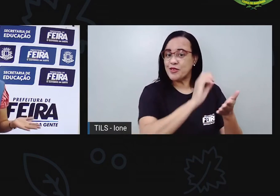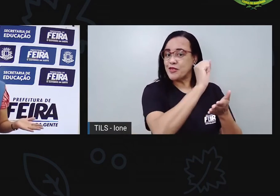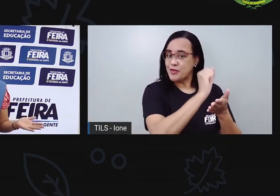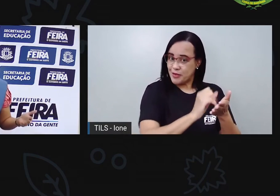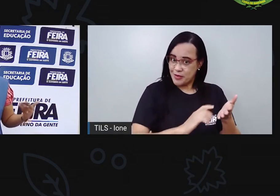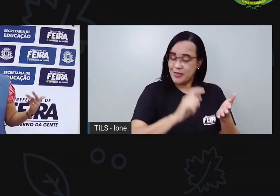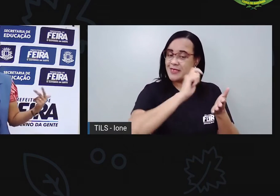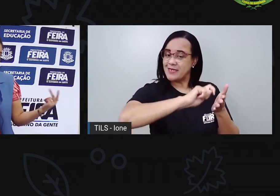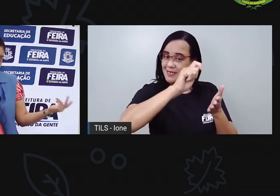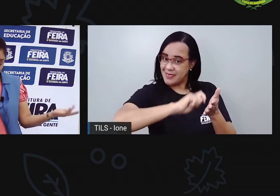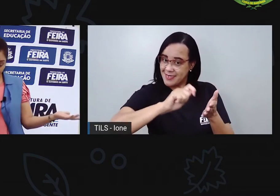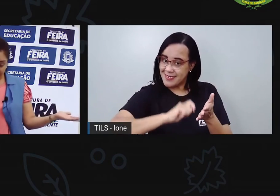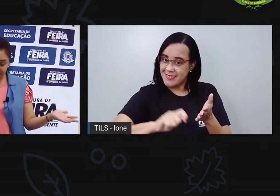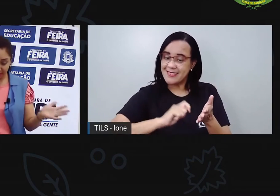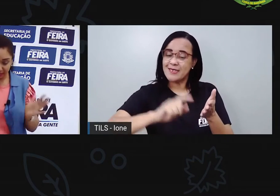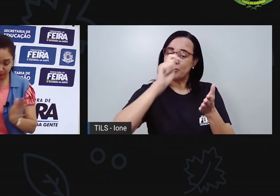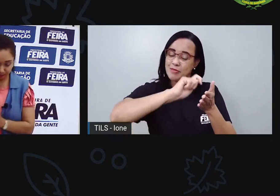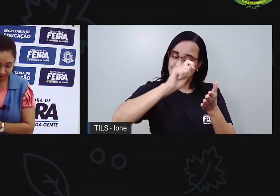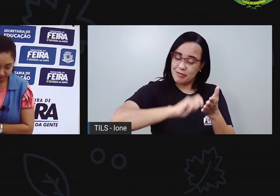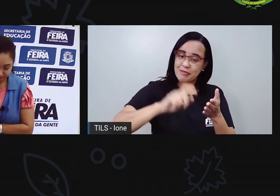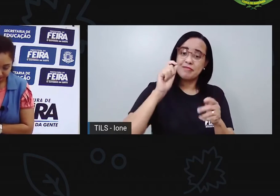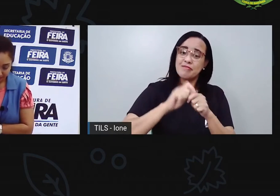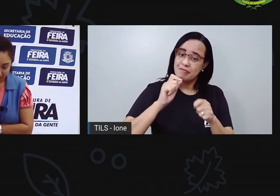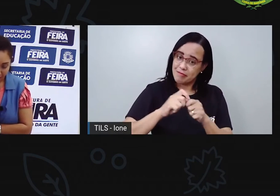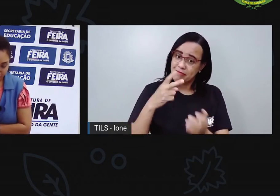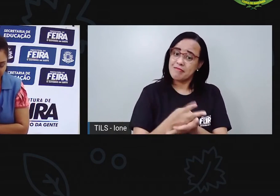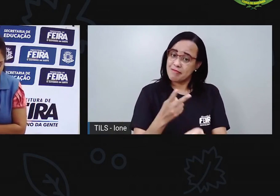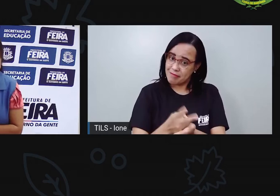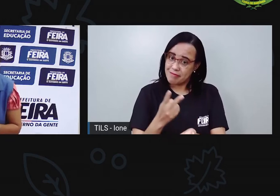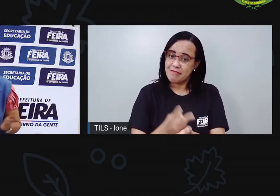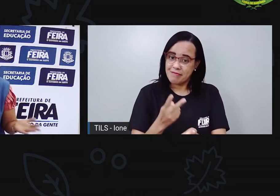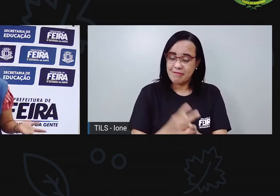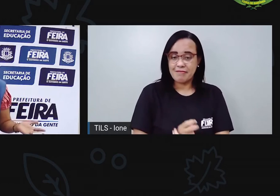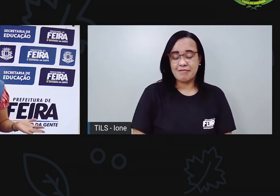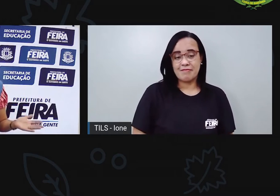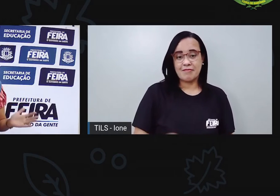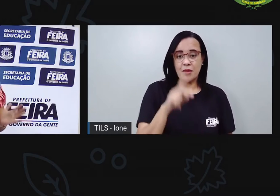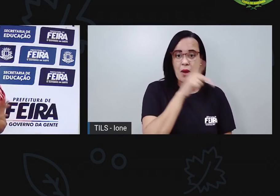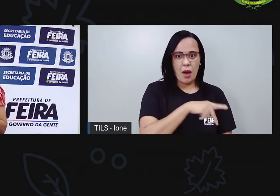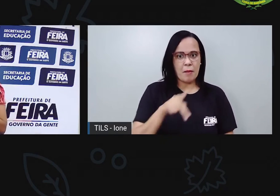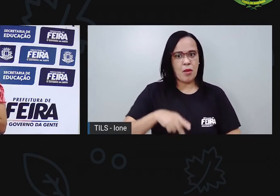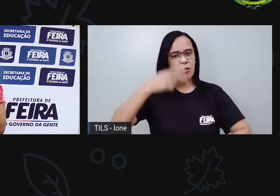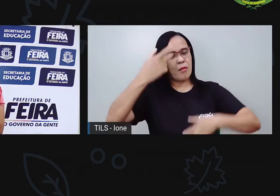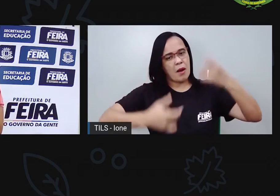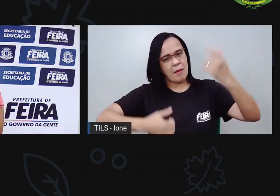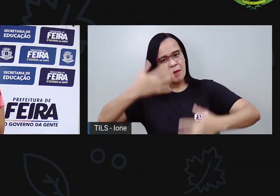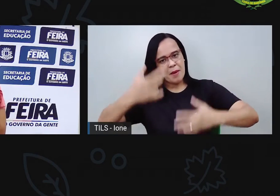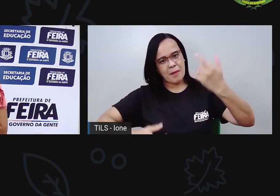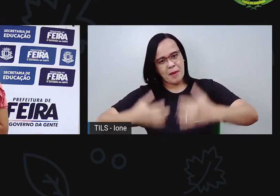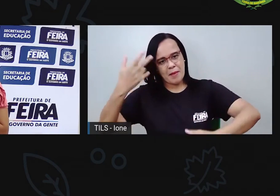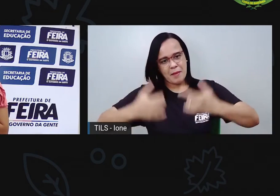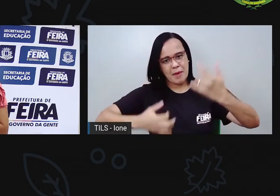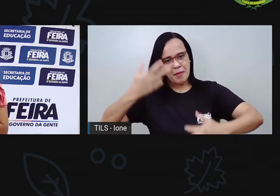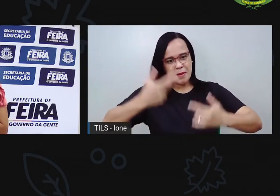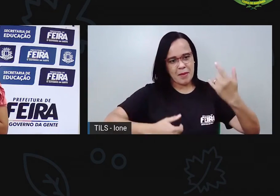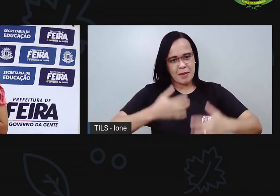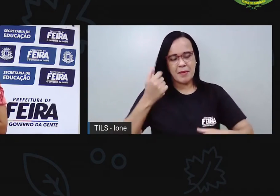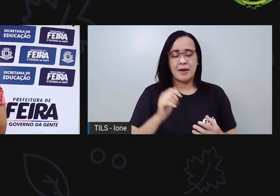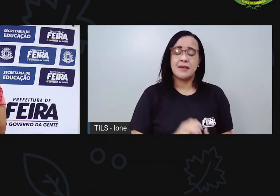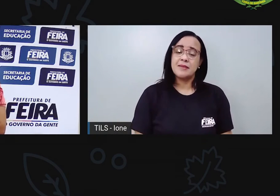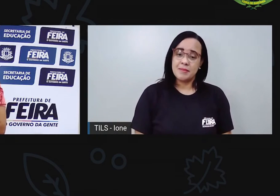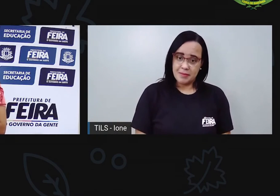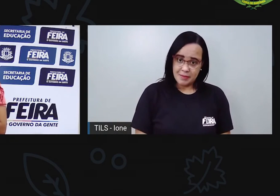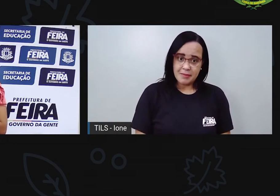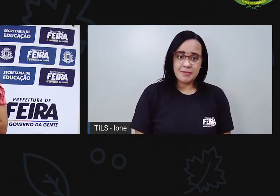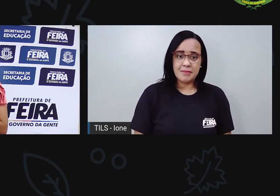de fazer e geralmente eles faziam a prosinha chegou Mas de repente